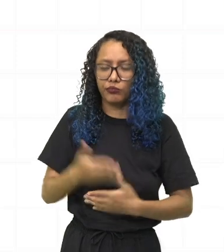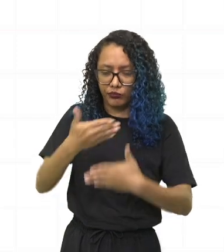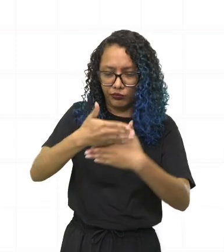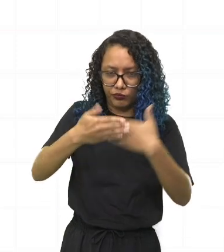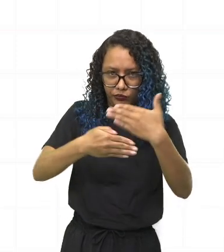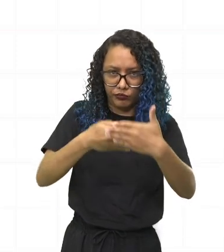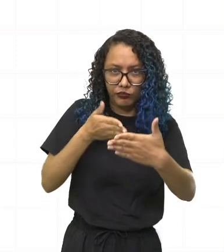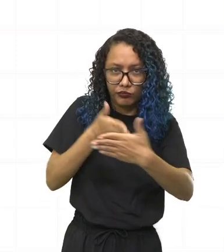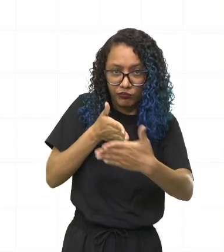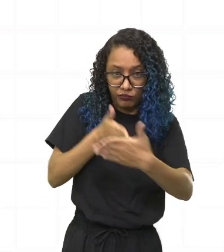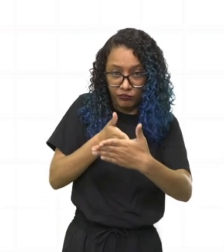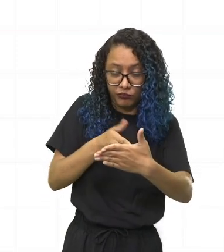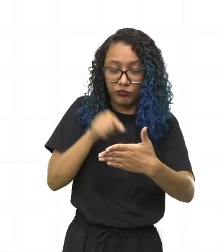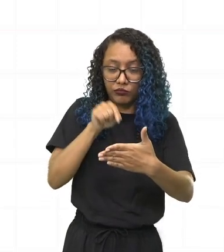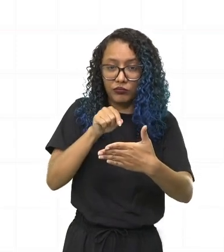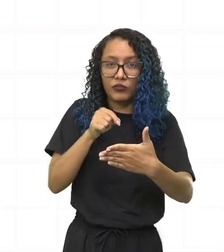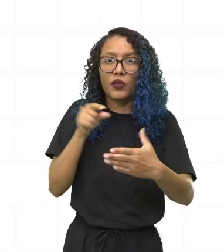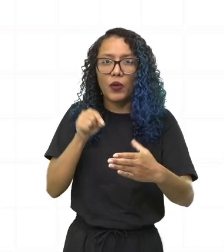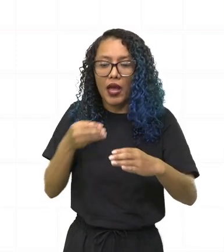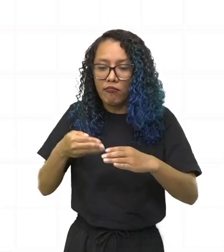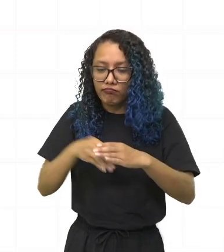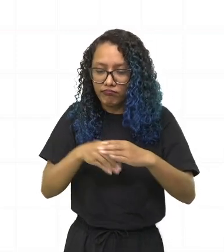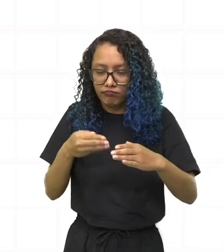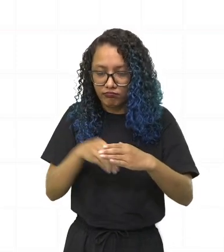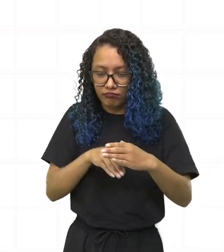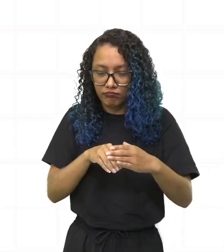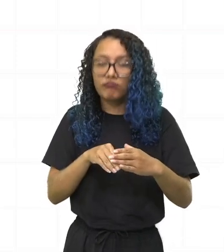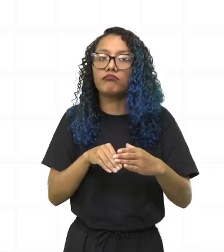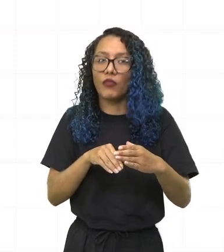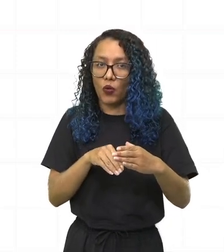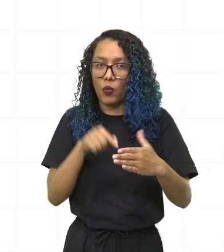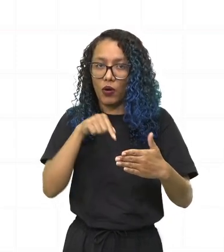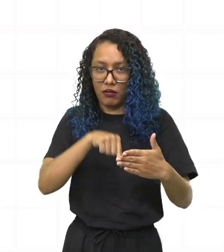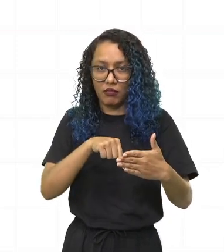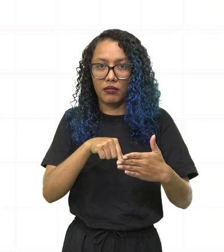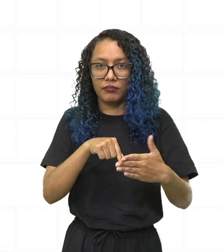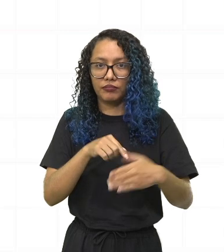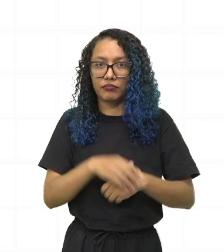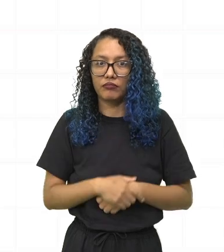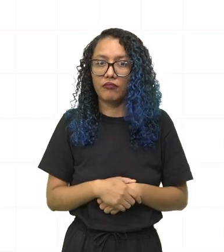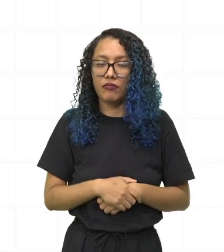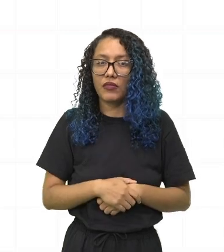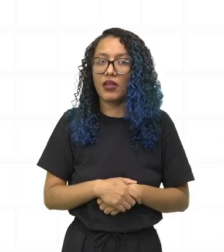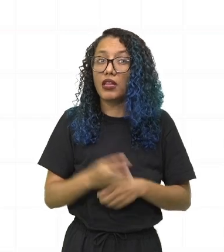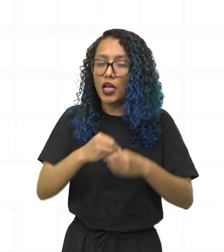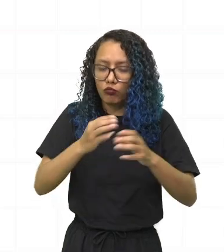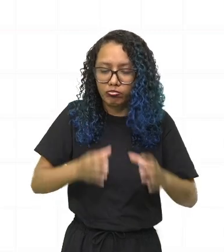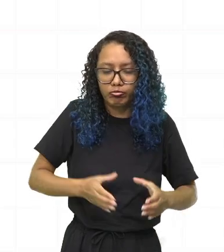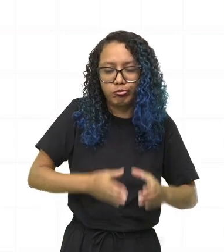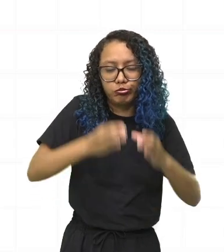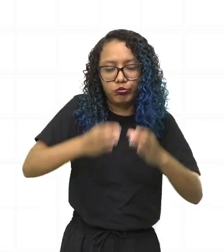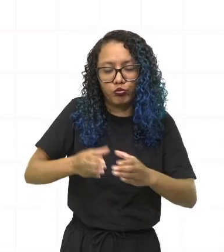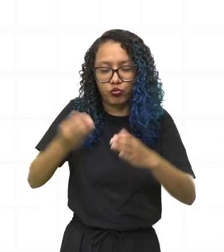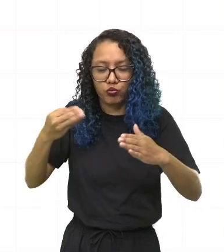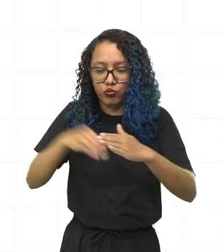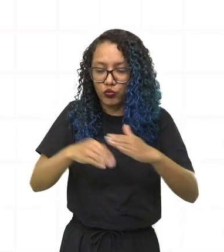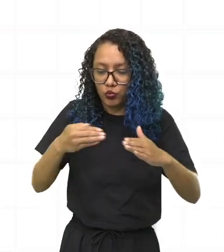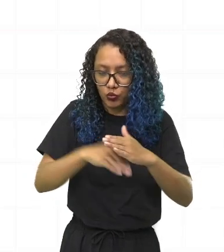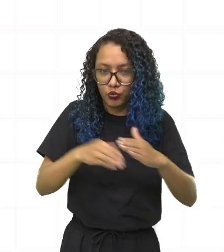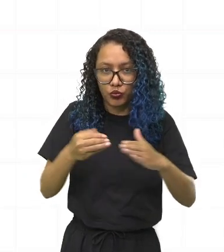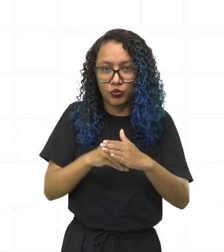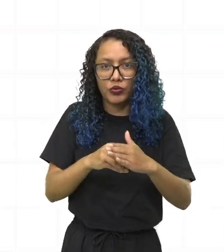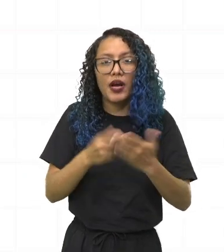Essa água que foi represada, ela vai ficar armazenada em reservatórios e ela vai começar a